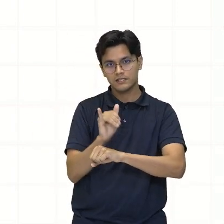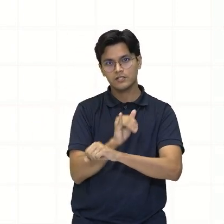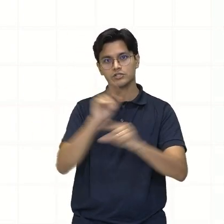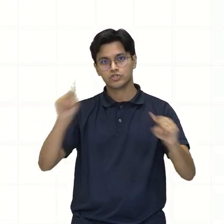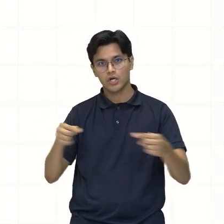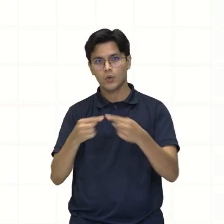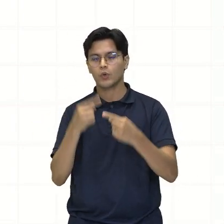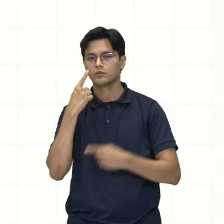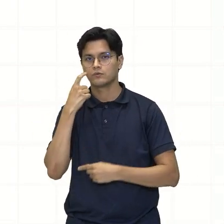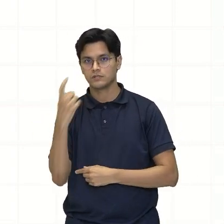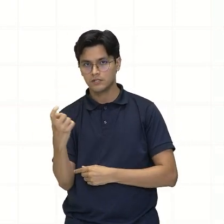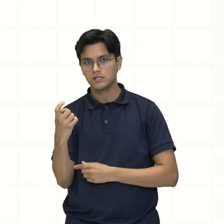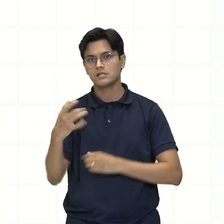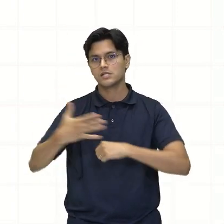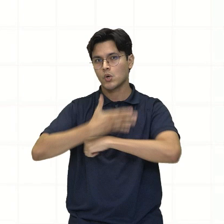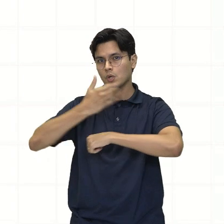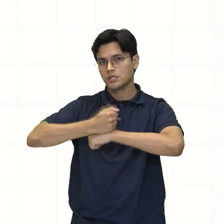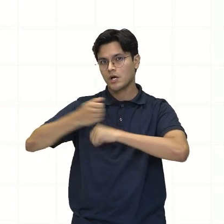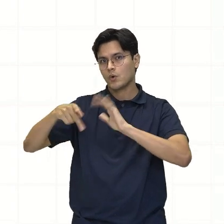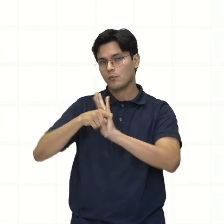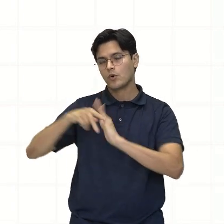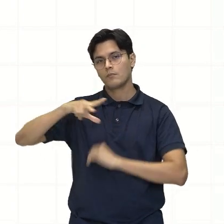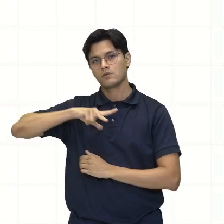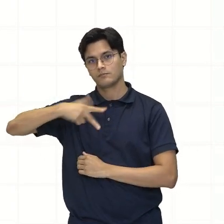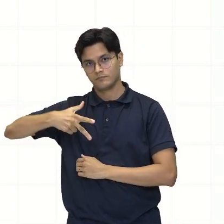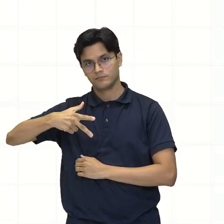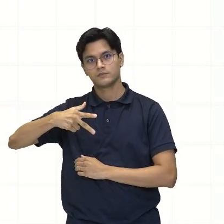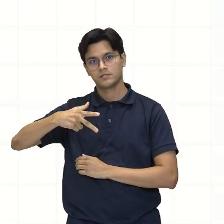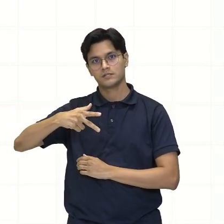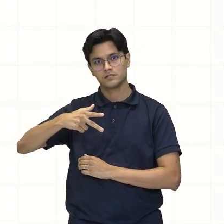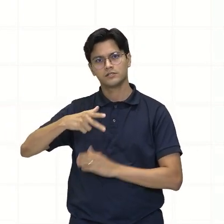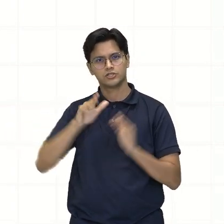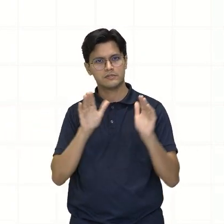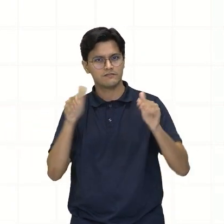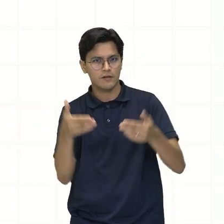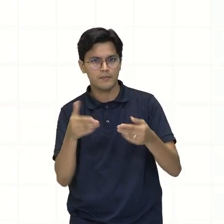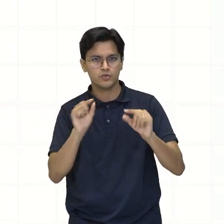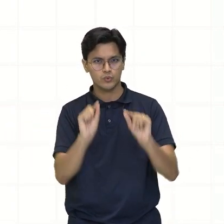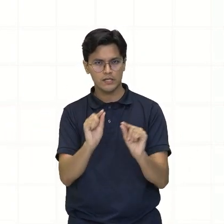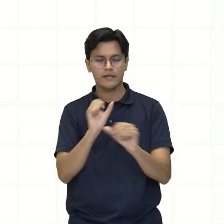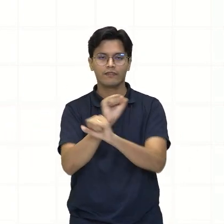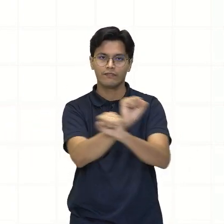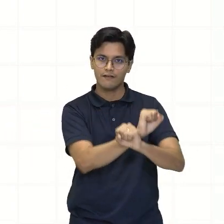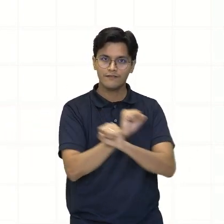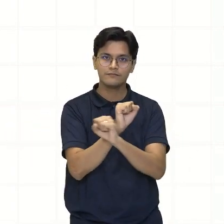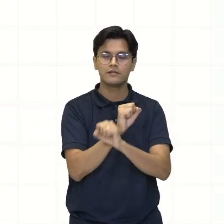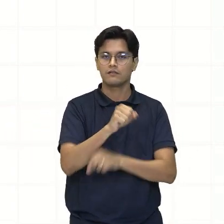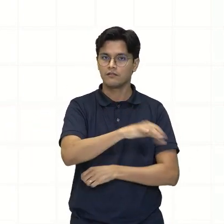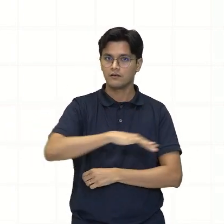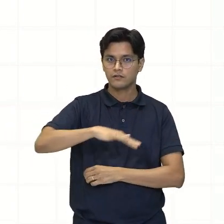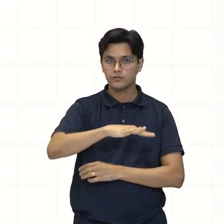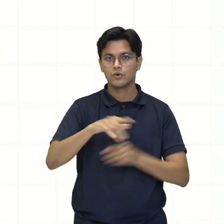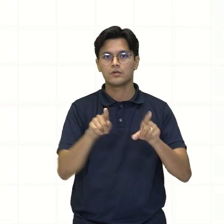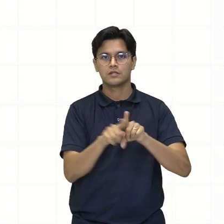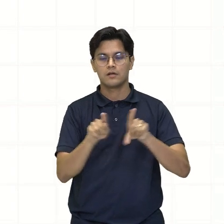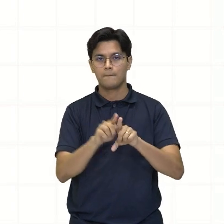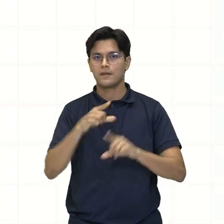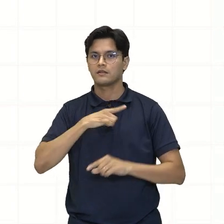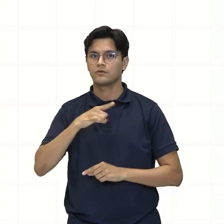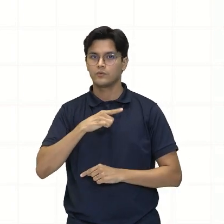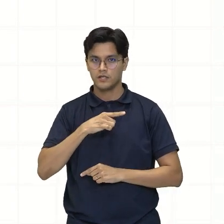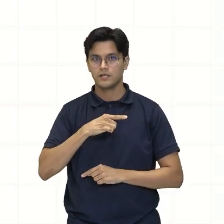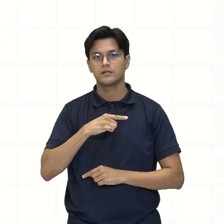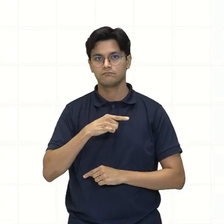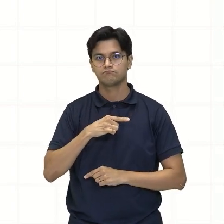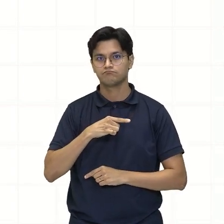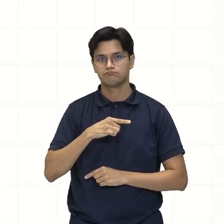portugueses, especialmente aqui na defesa do território. Além disso, existe a presença aqui de locais,